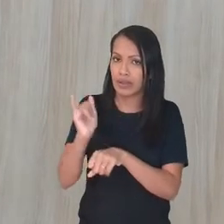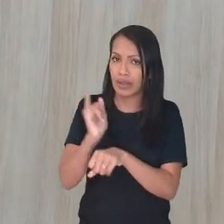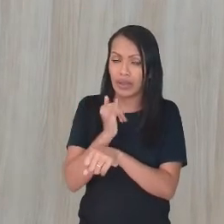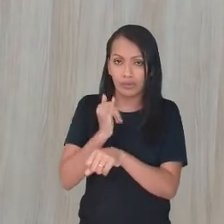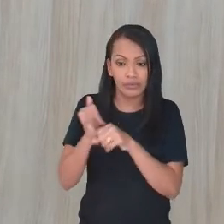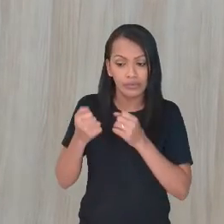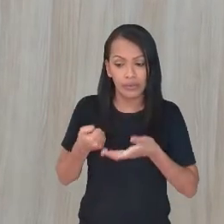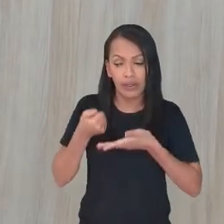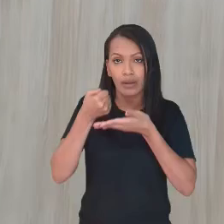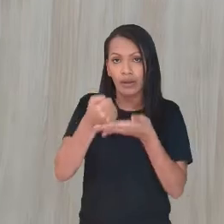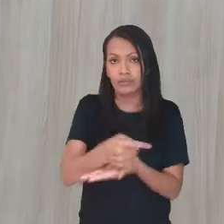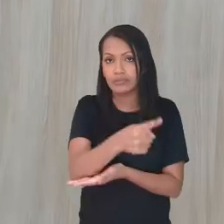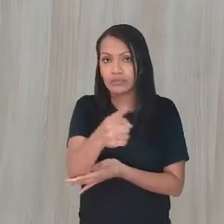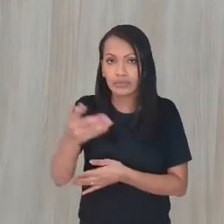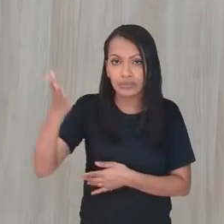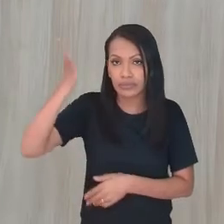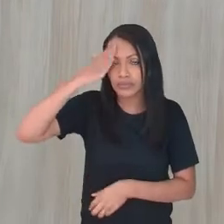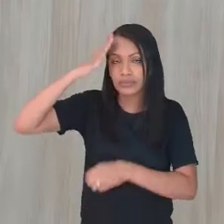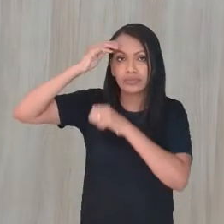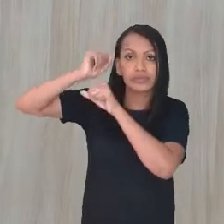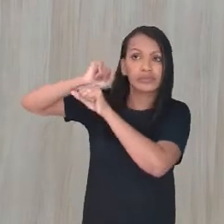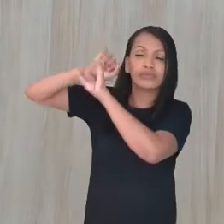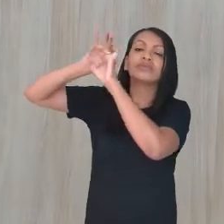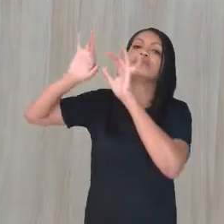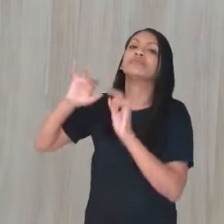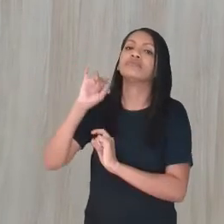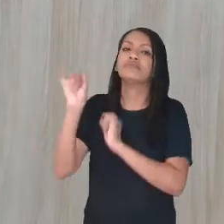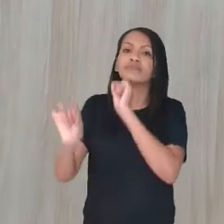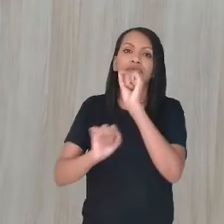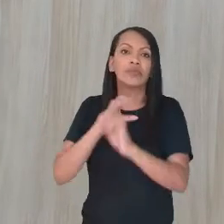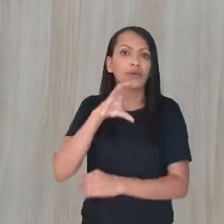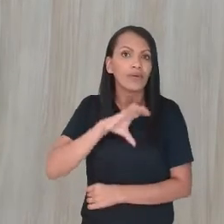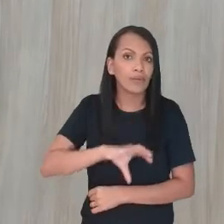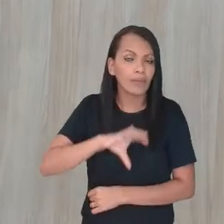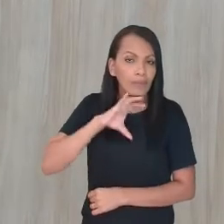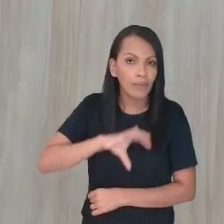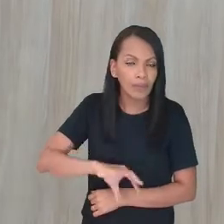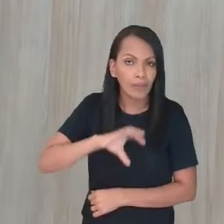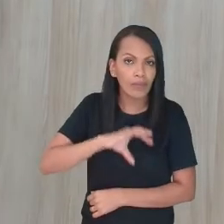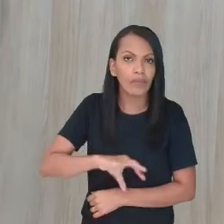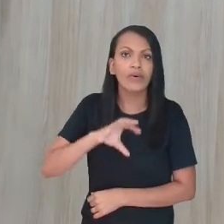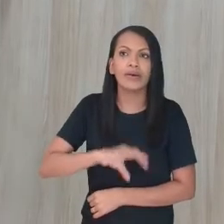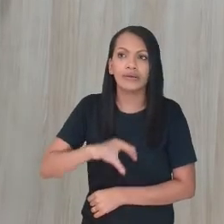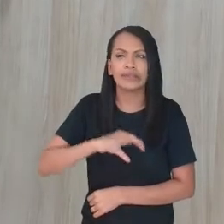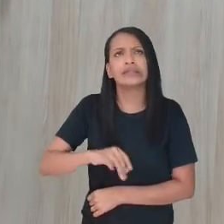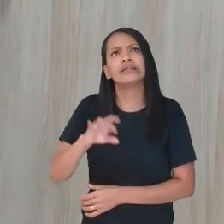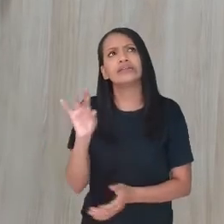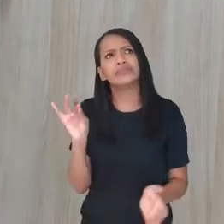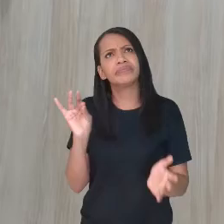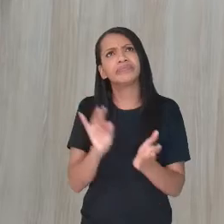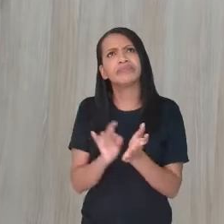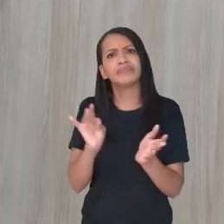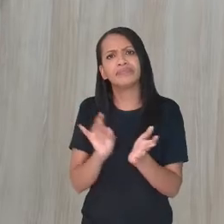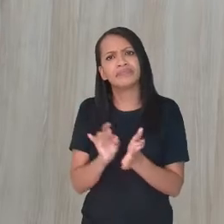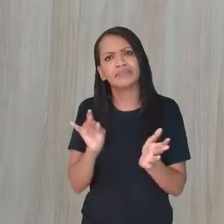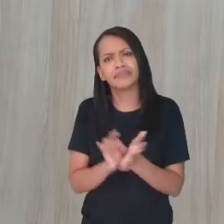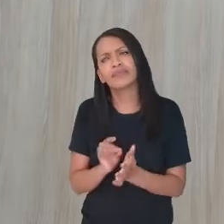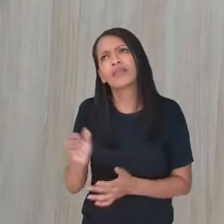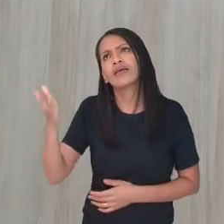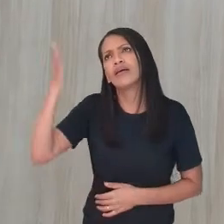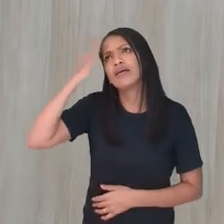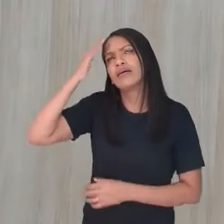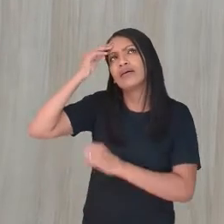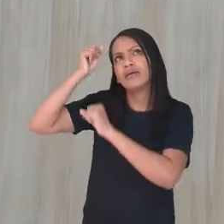da leitura, tá? No que a língua portuguesa chama aí de realmente leitura,